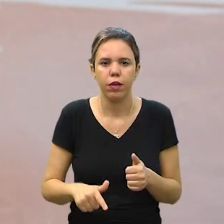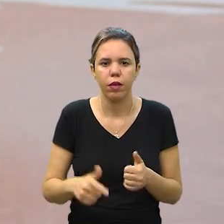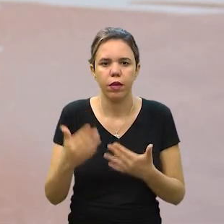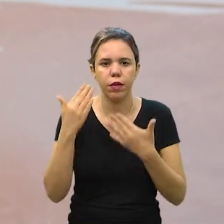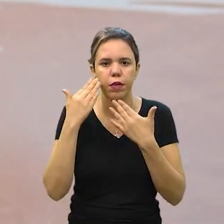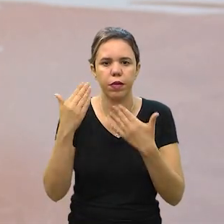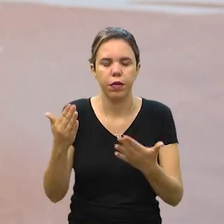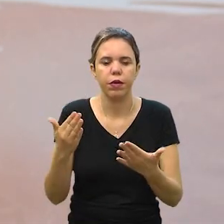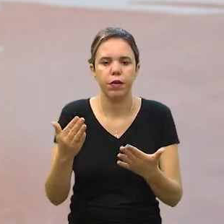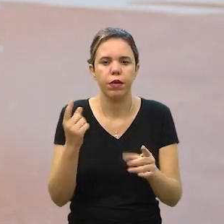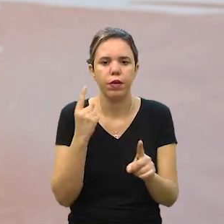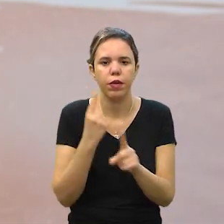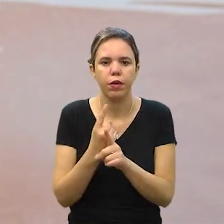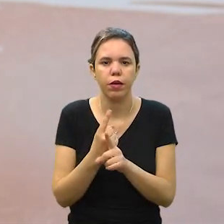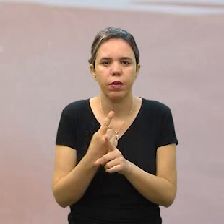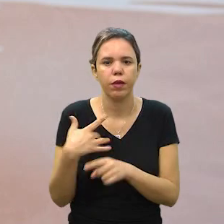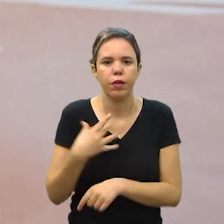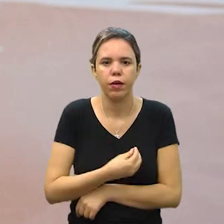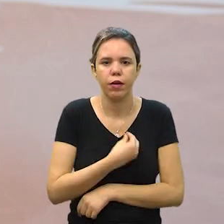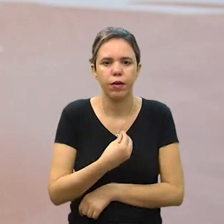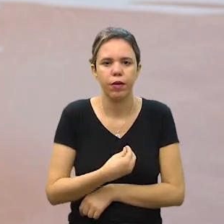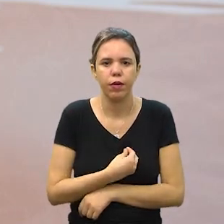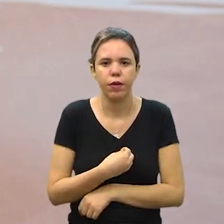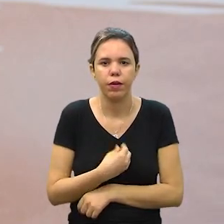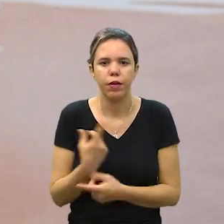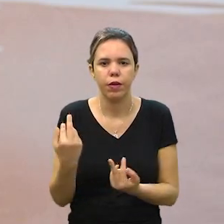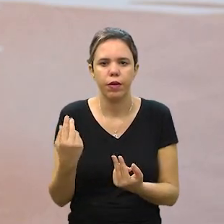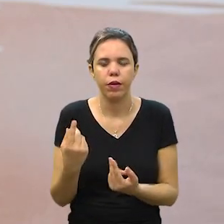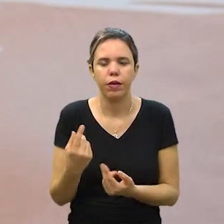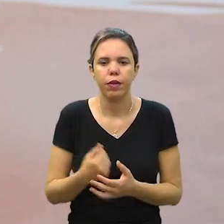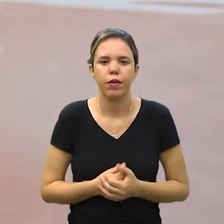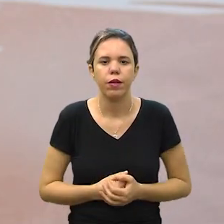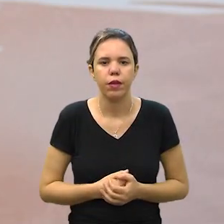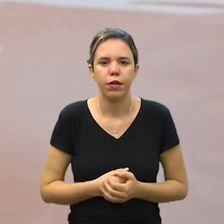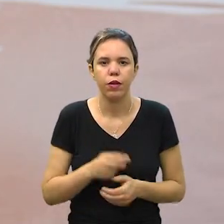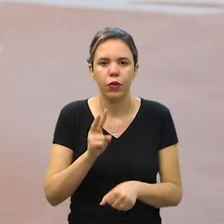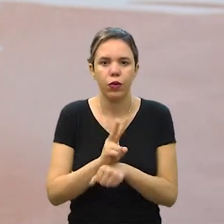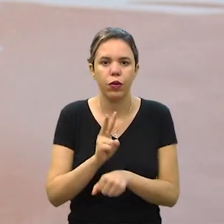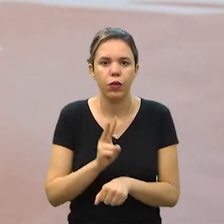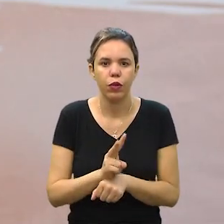vez, obrigada, a gente se vê no próximo Saúde é Vida. Como disse a Thelma,